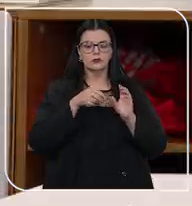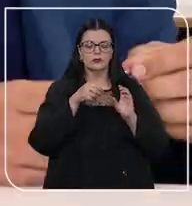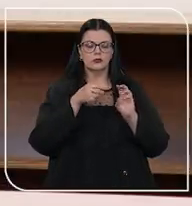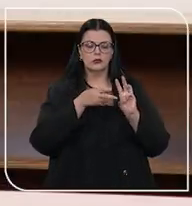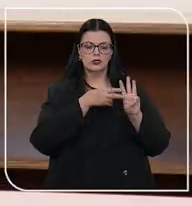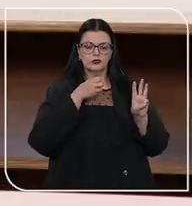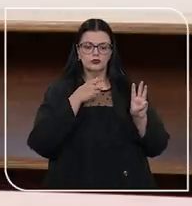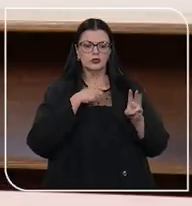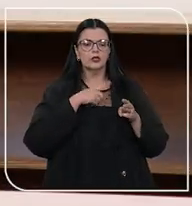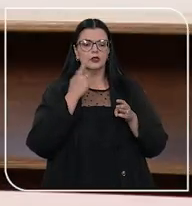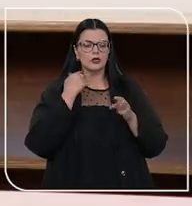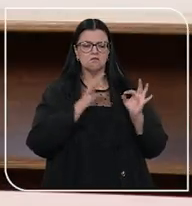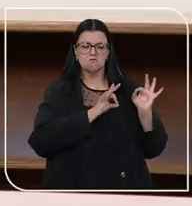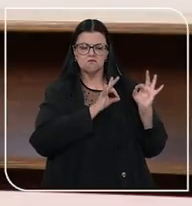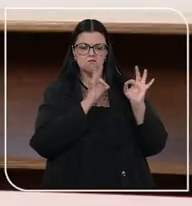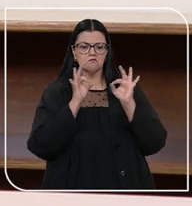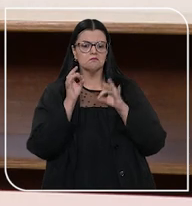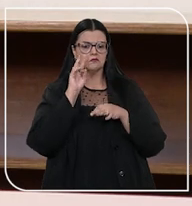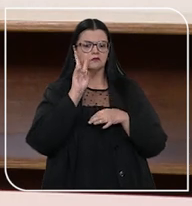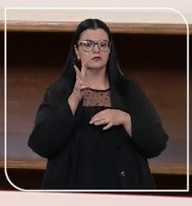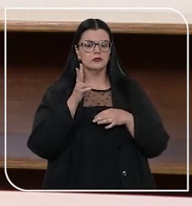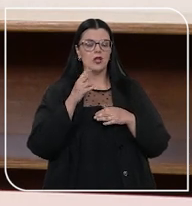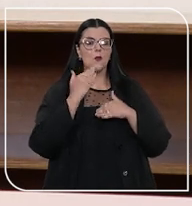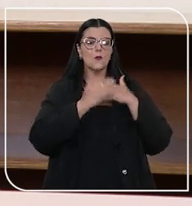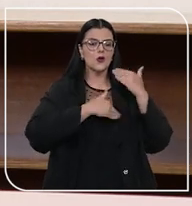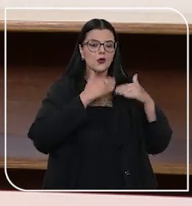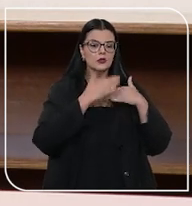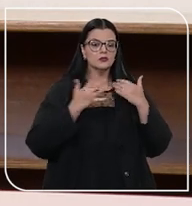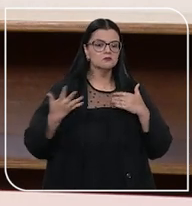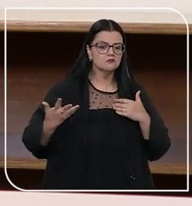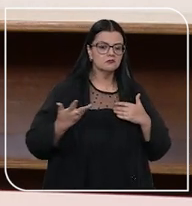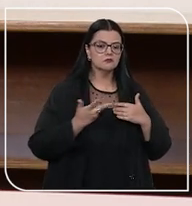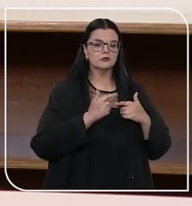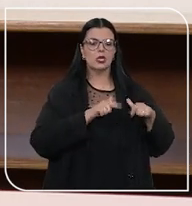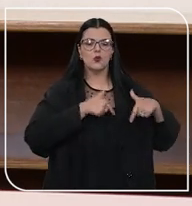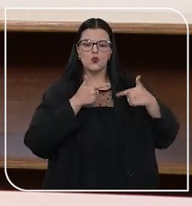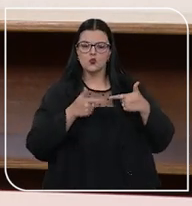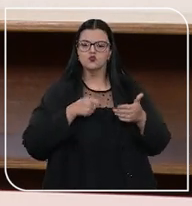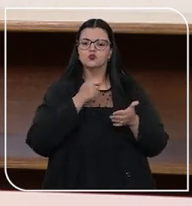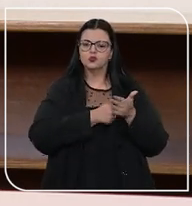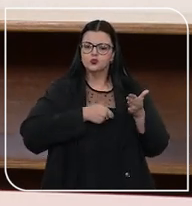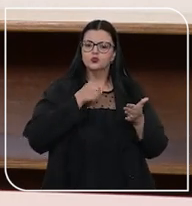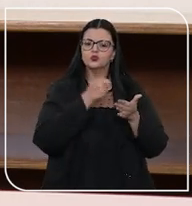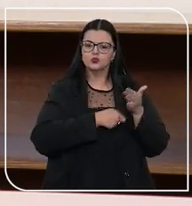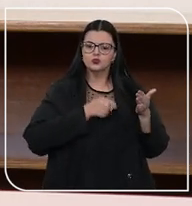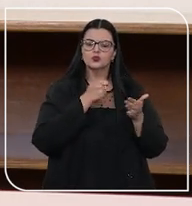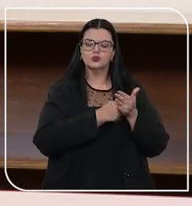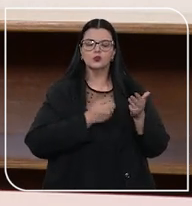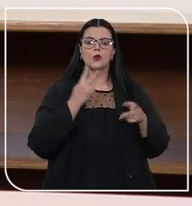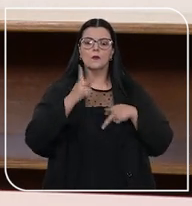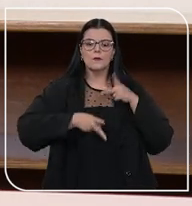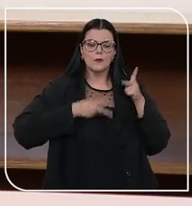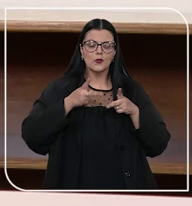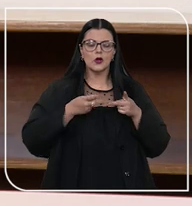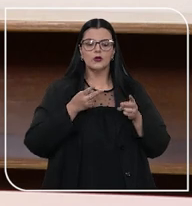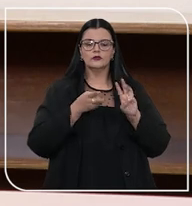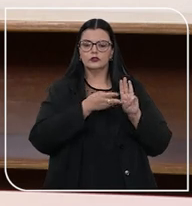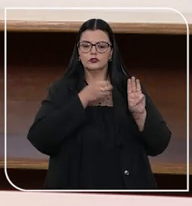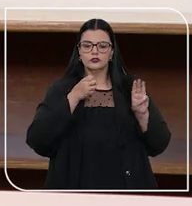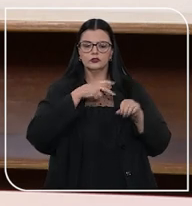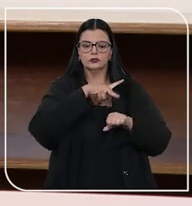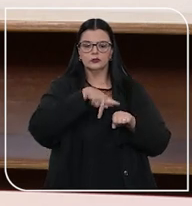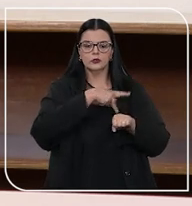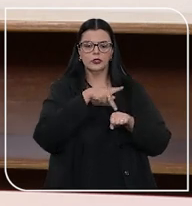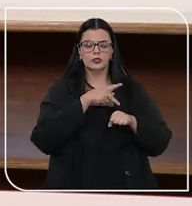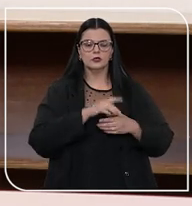povos. A gente tem assistido um processo bem interessante, acho que de luta e mobilização dos povos indígenas no